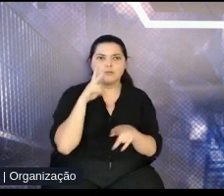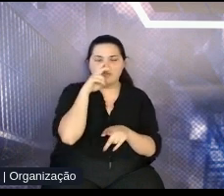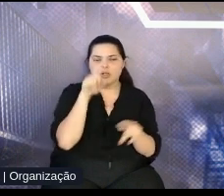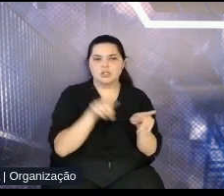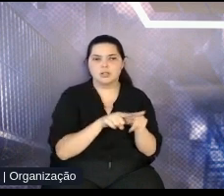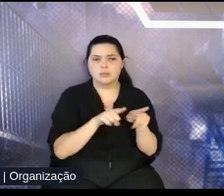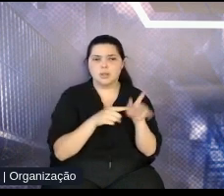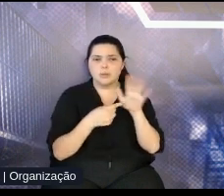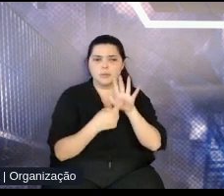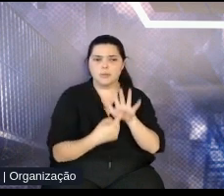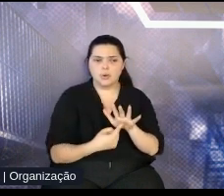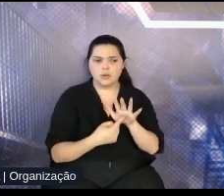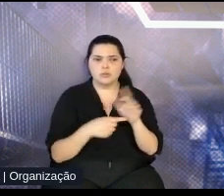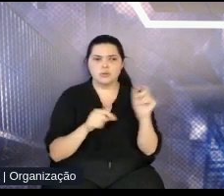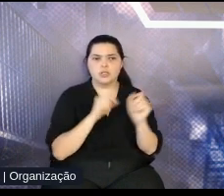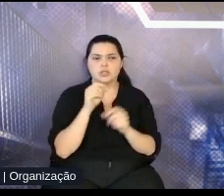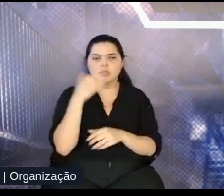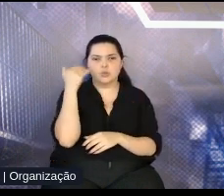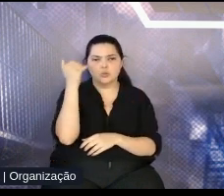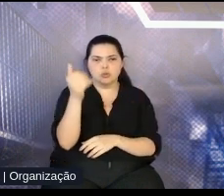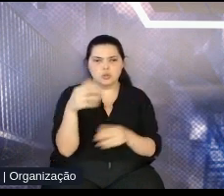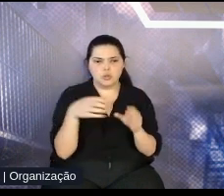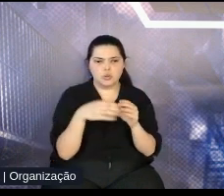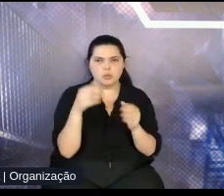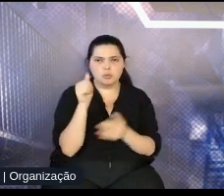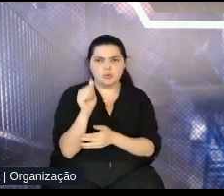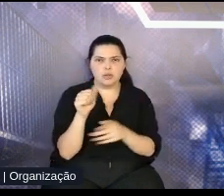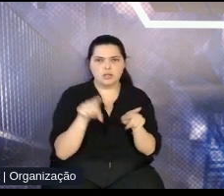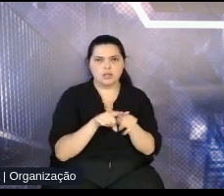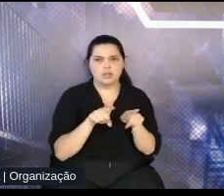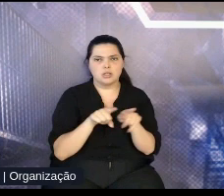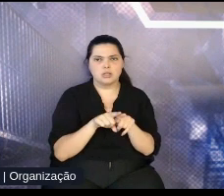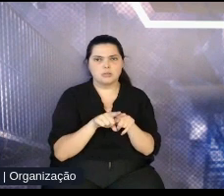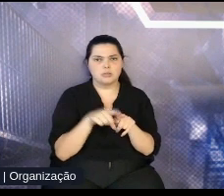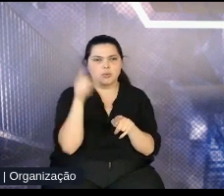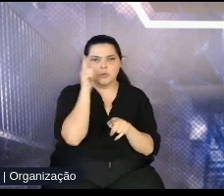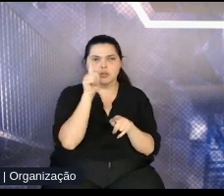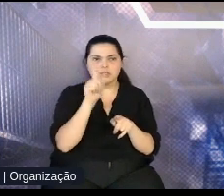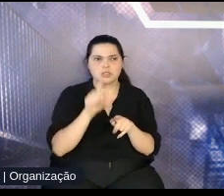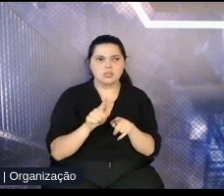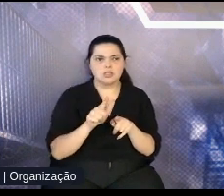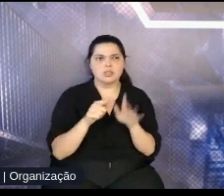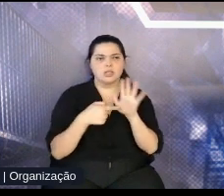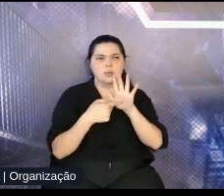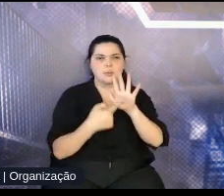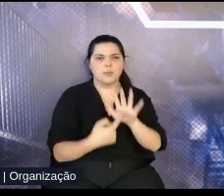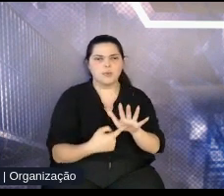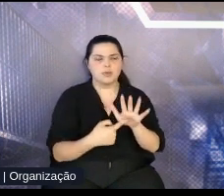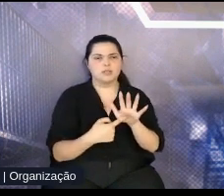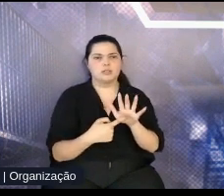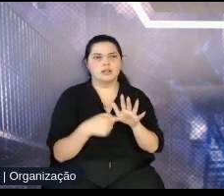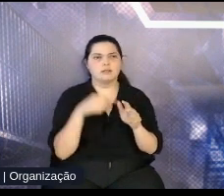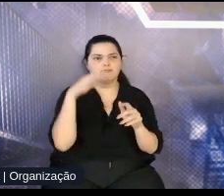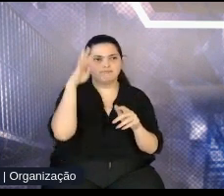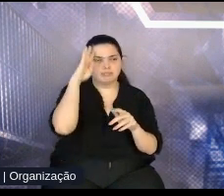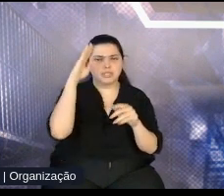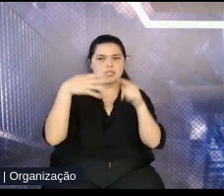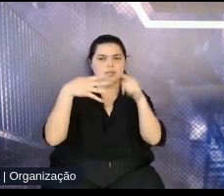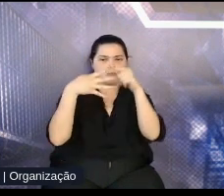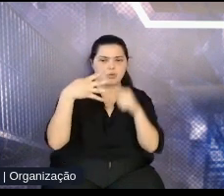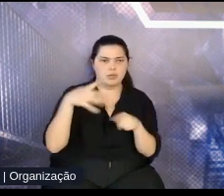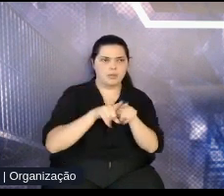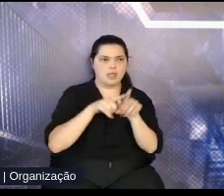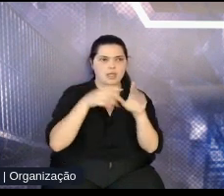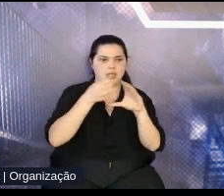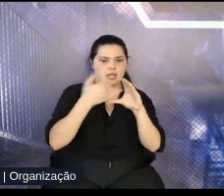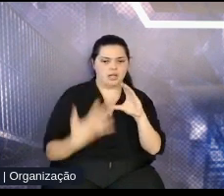critérios de sucesso, né? O A, duplo A e o triplo A, para a gente conseguir estar dando strike dentro desses princípios e dentro de algumas